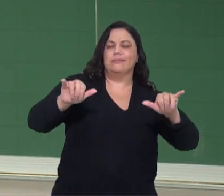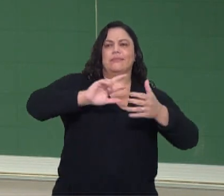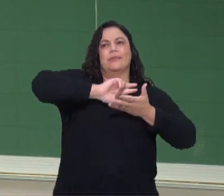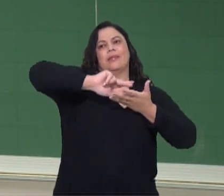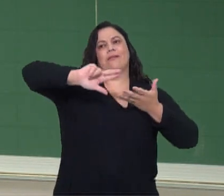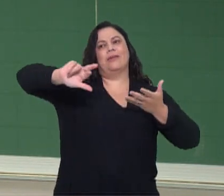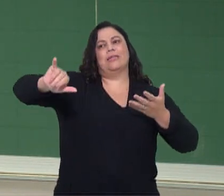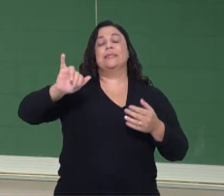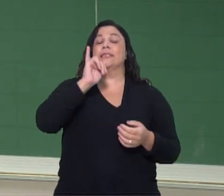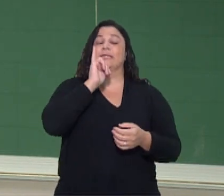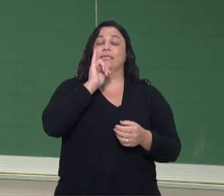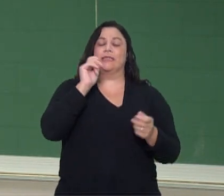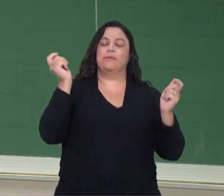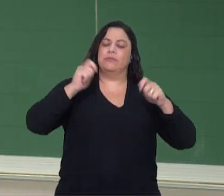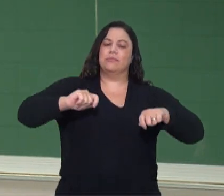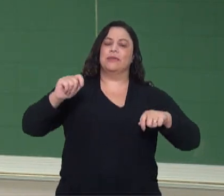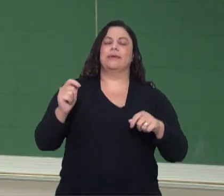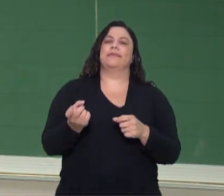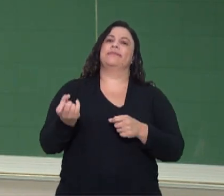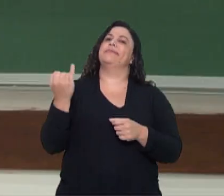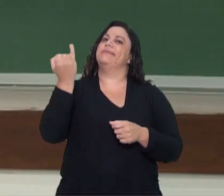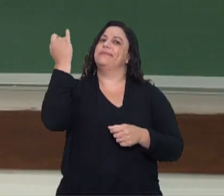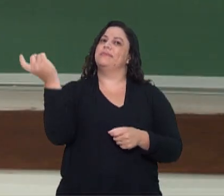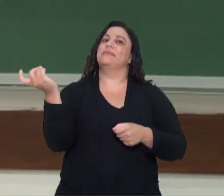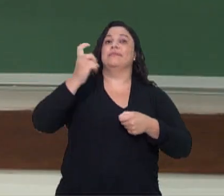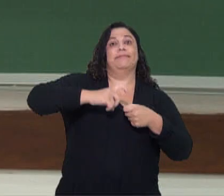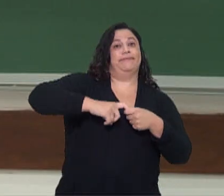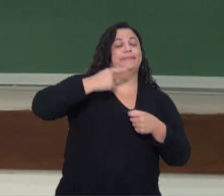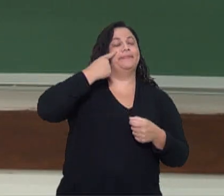exemplos que é importante retomar.